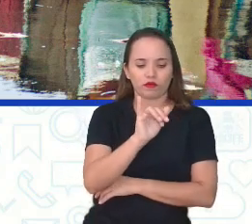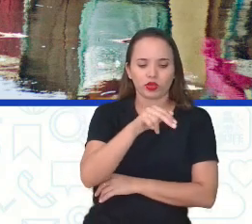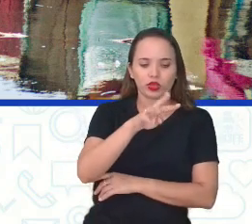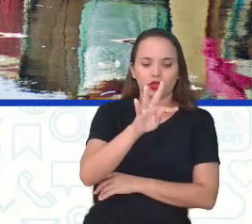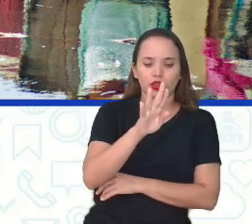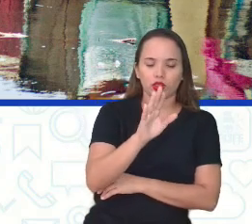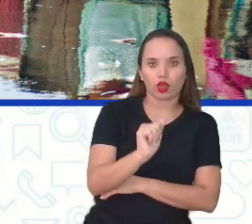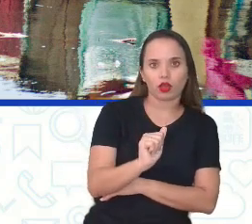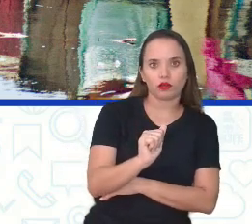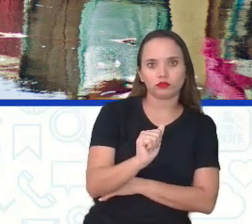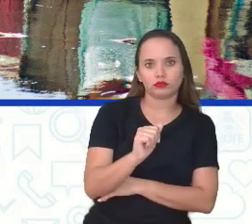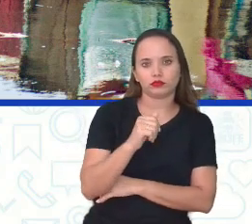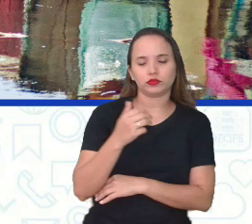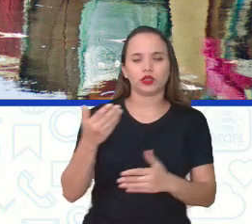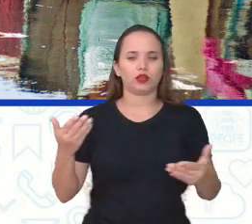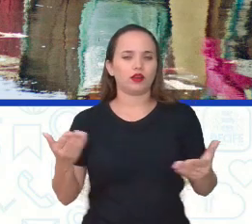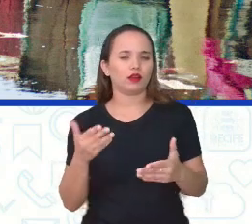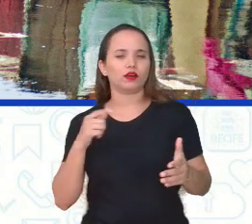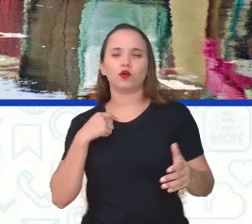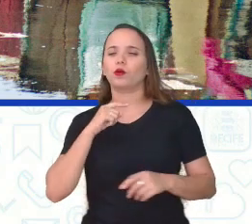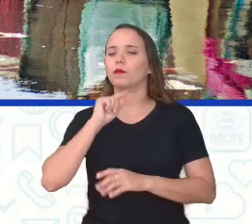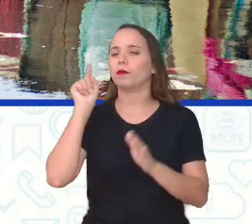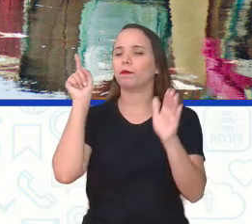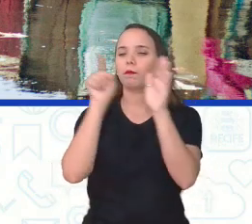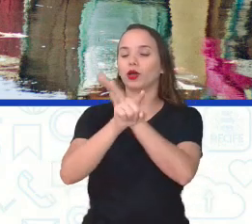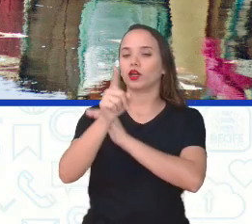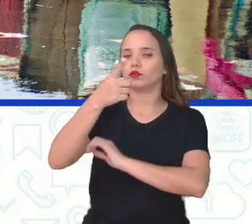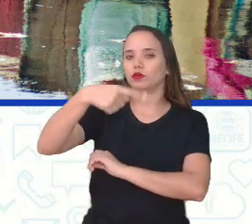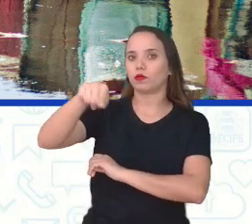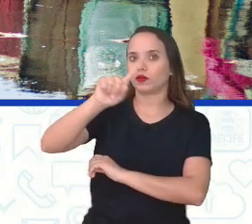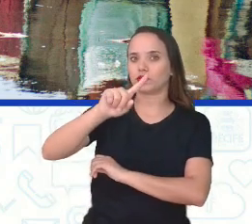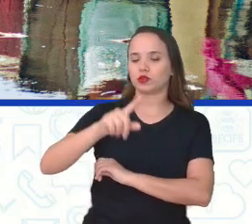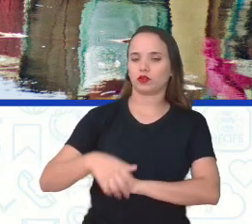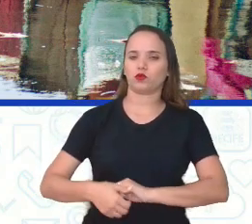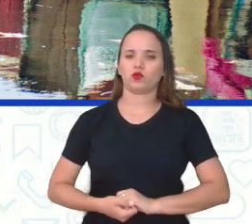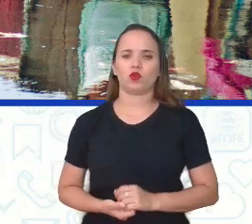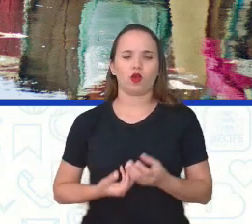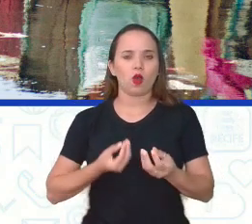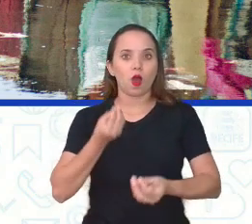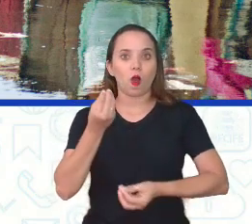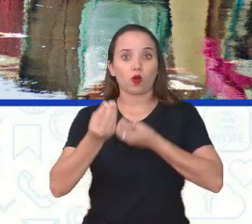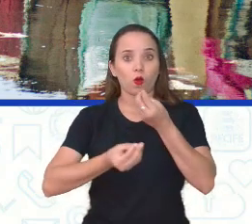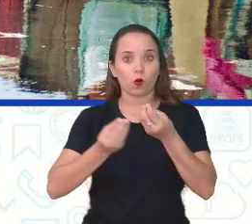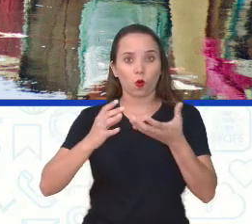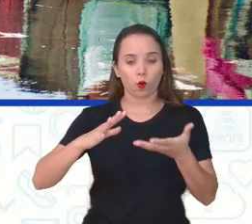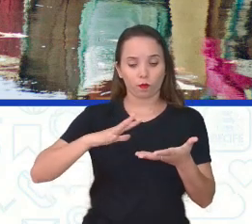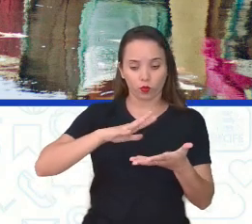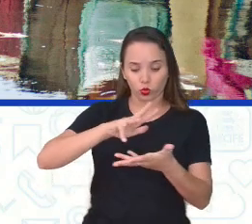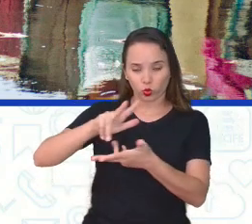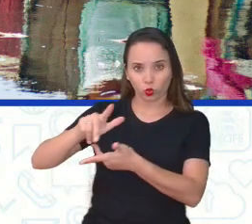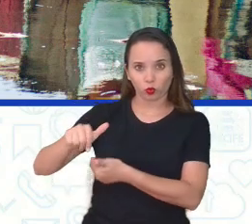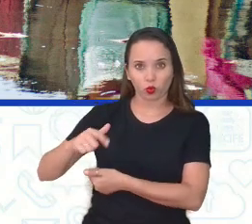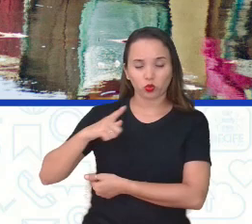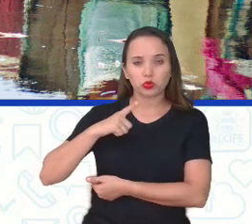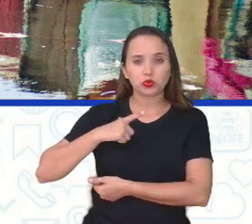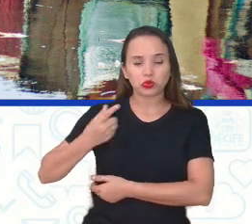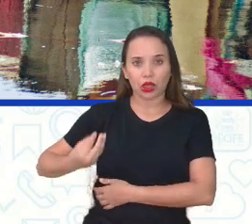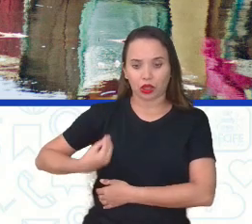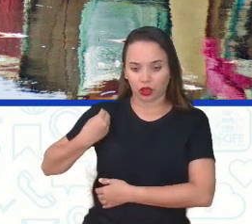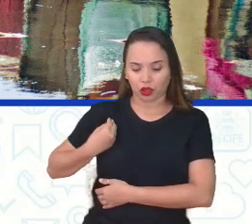é, como o mundo ele consegue conviver com duas paisagens